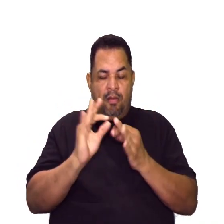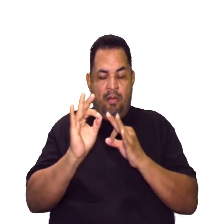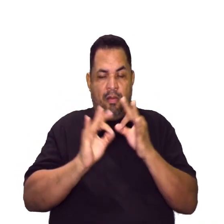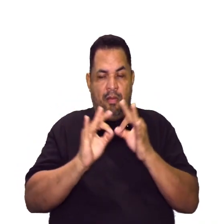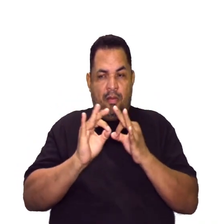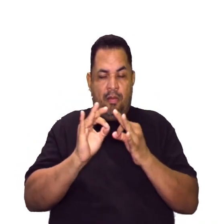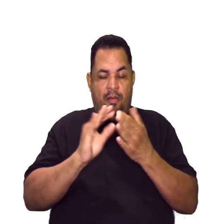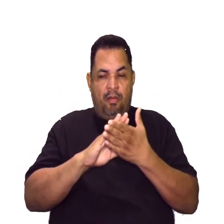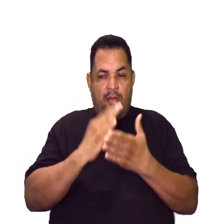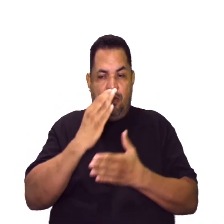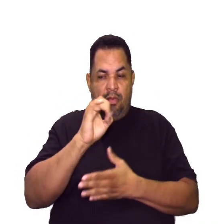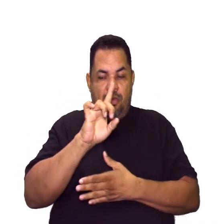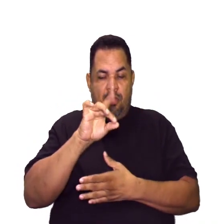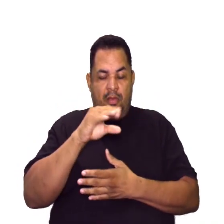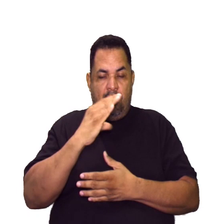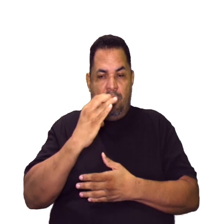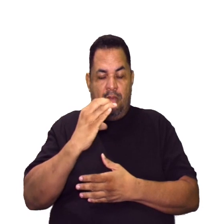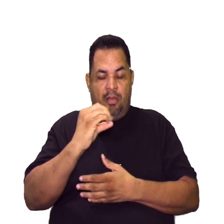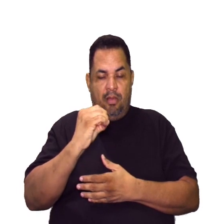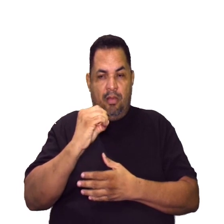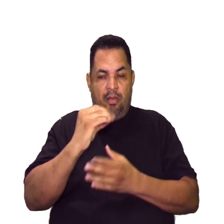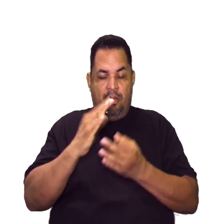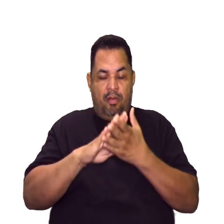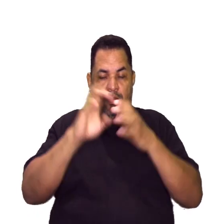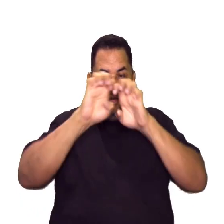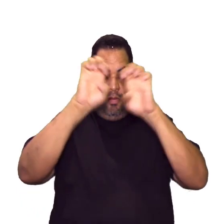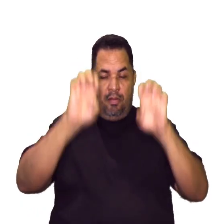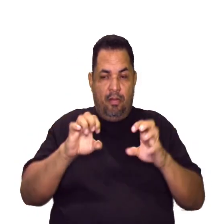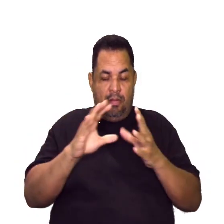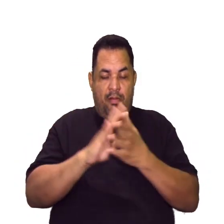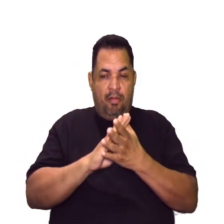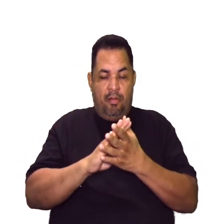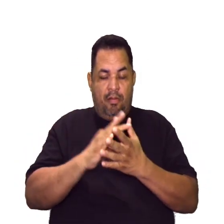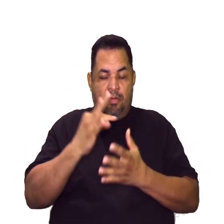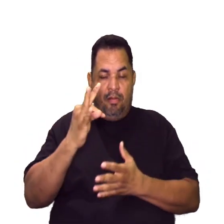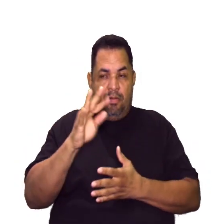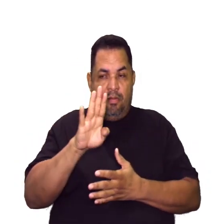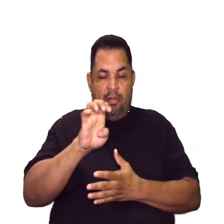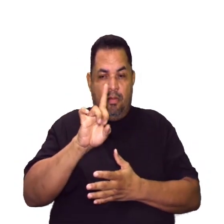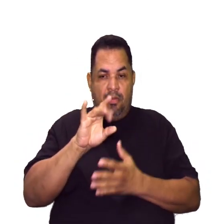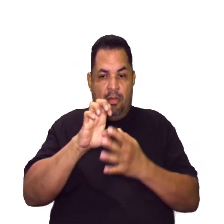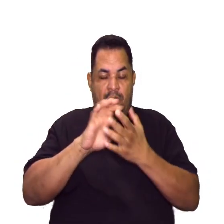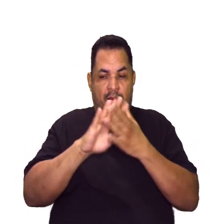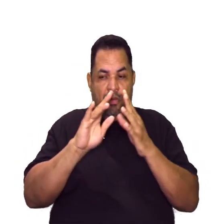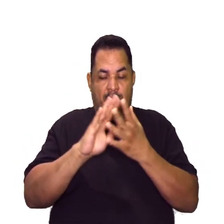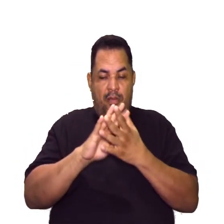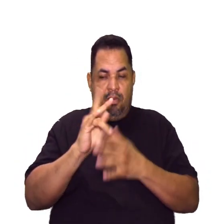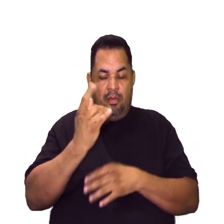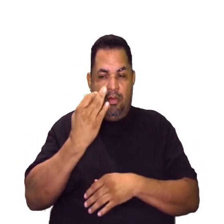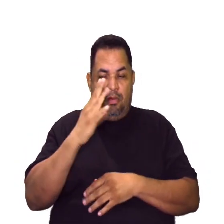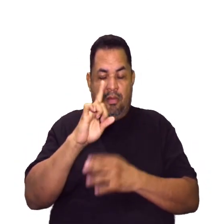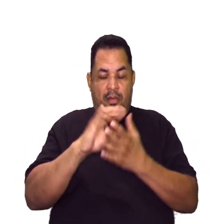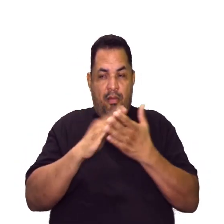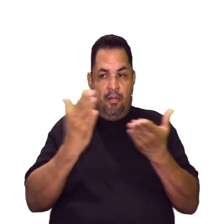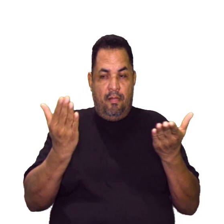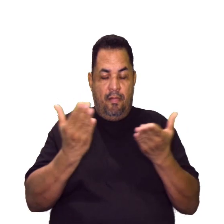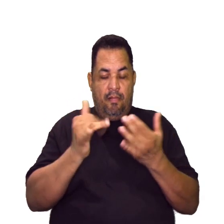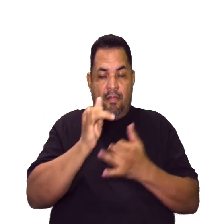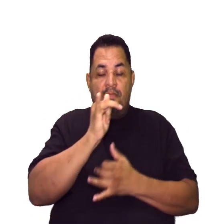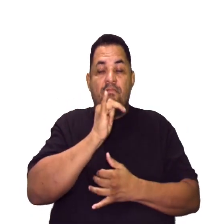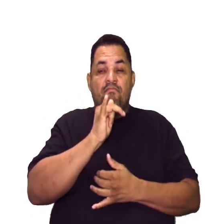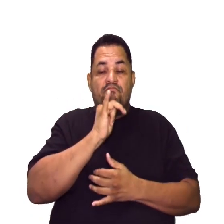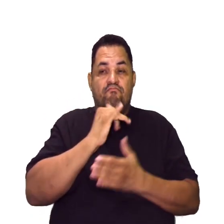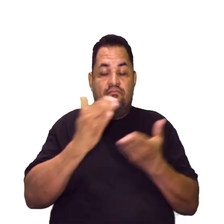compreendendo o CCl4, portanto, estrutura tetraédrica. Valeu aí? Então, com esse